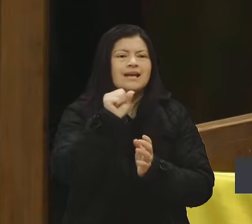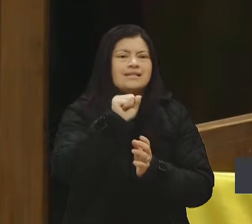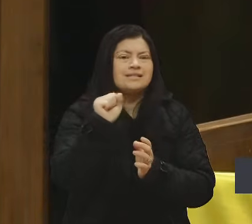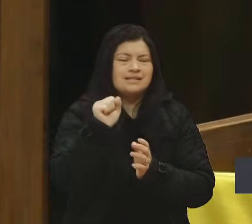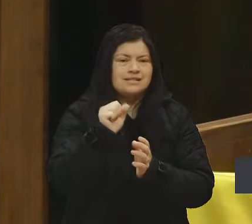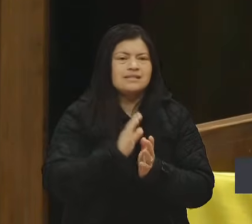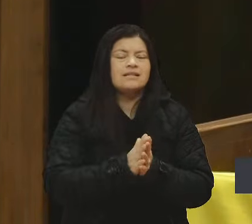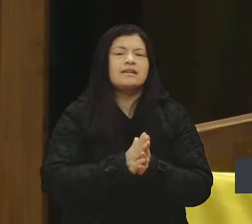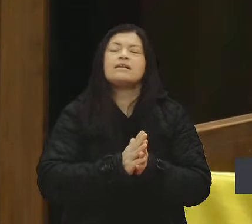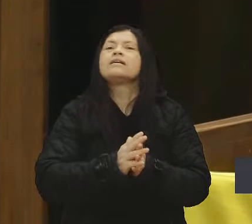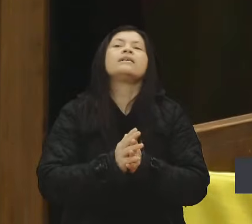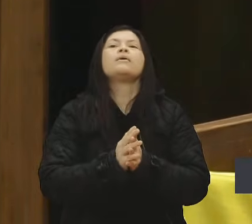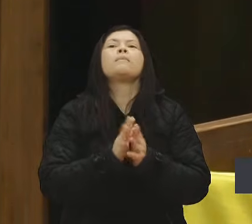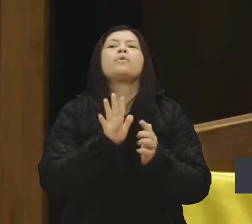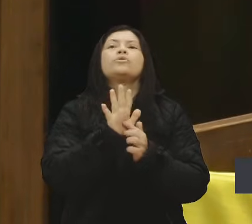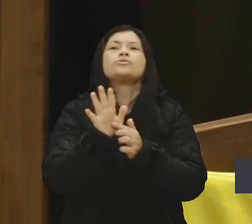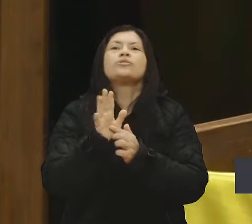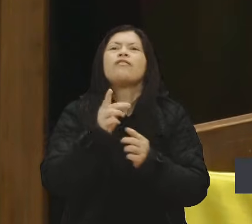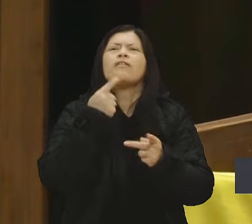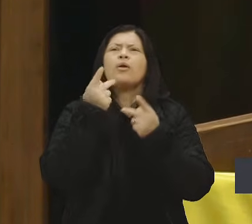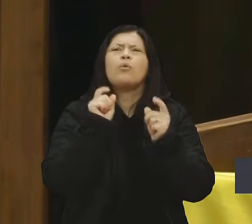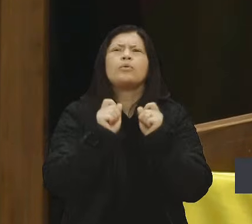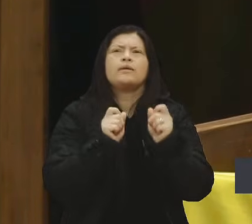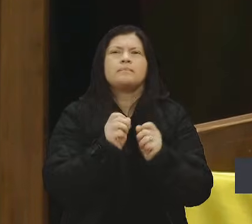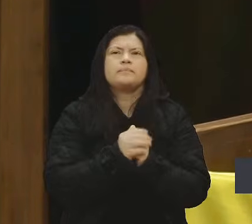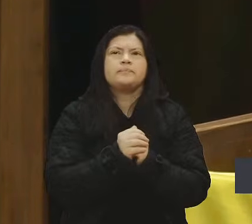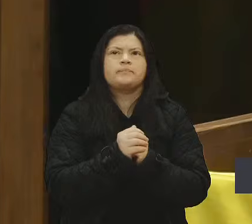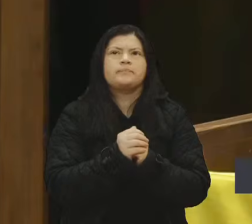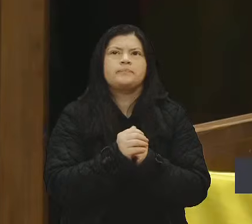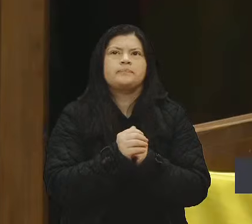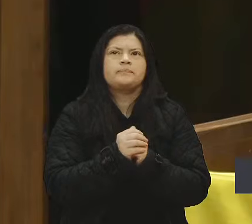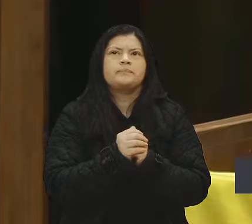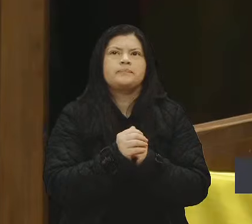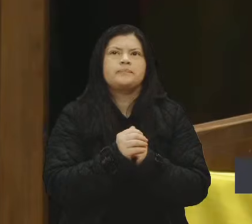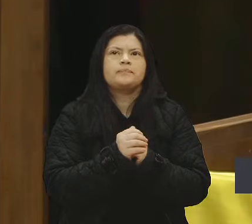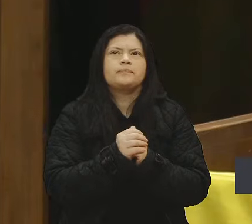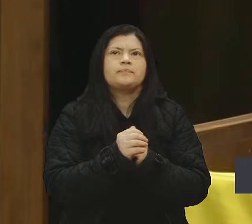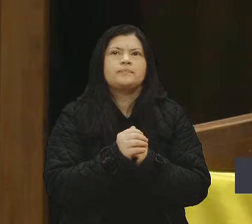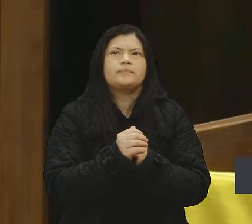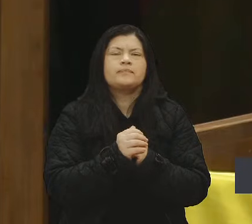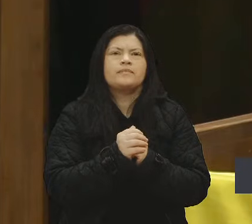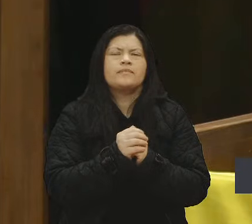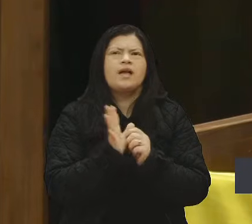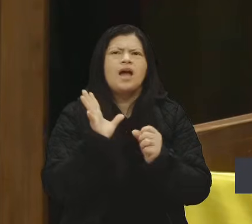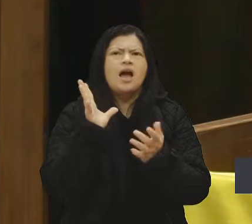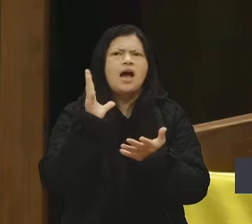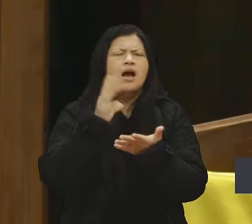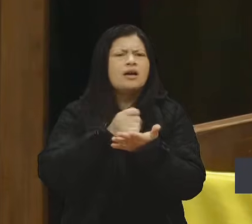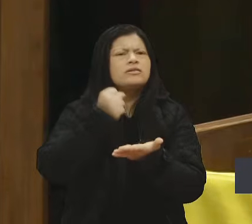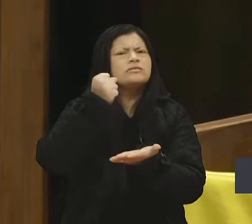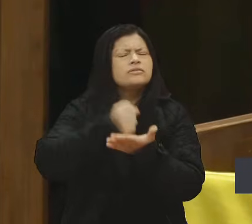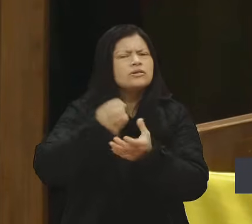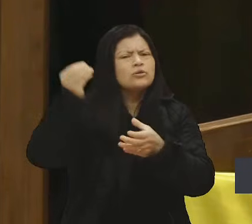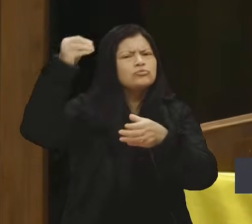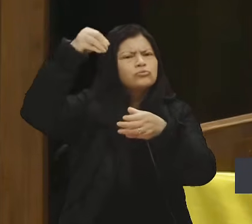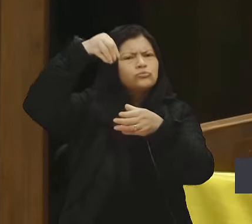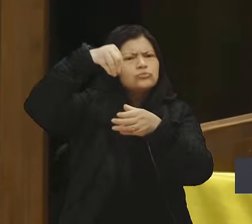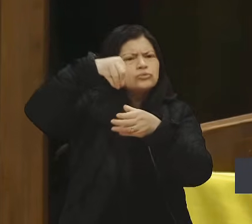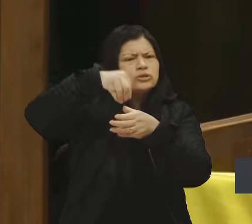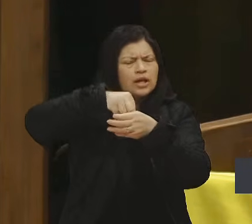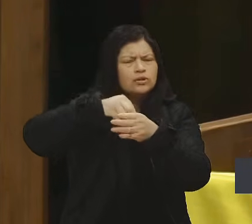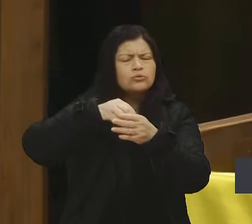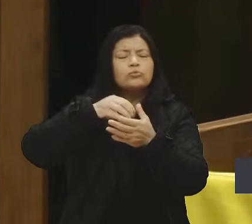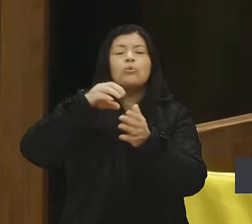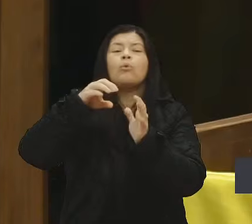quanto direção, nos disse o seguinte, que as garantias que estão dentro, né, do